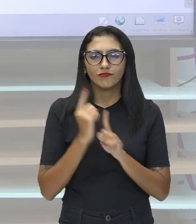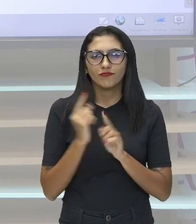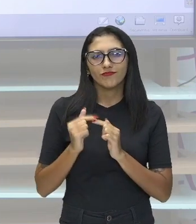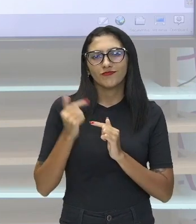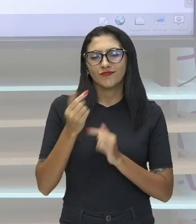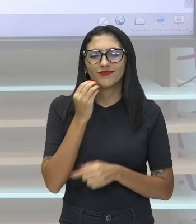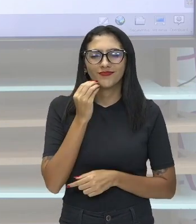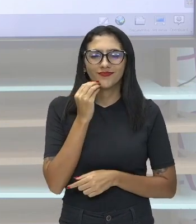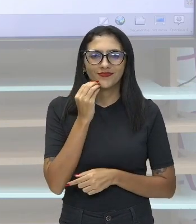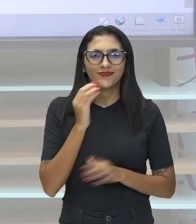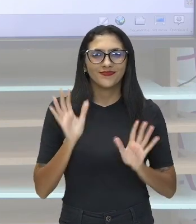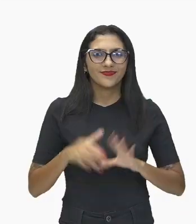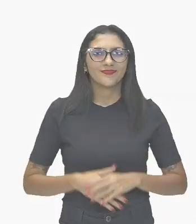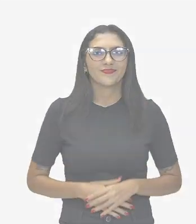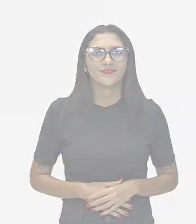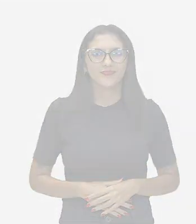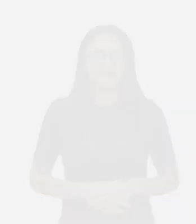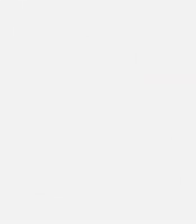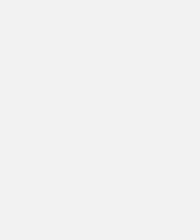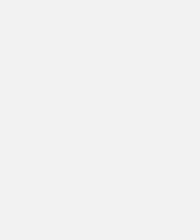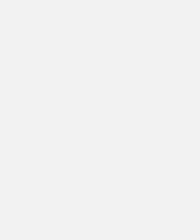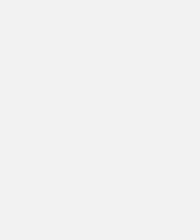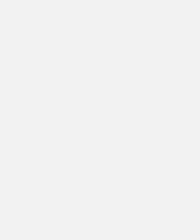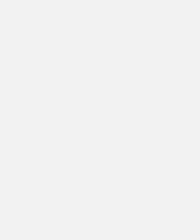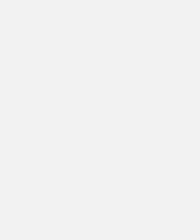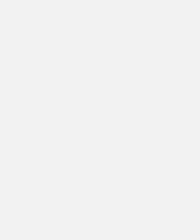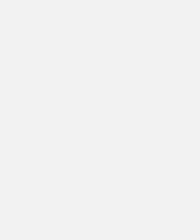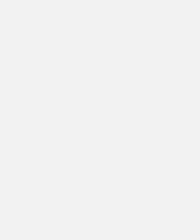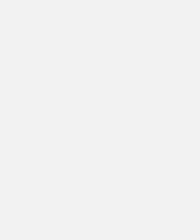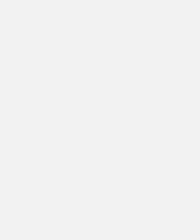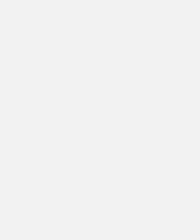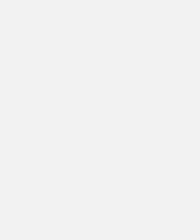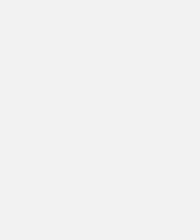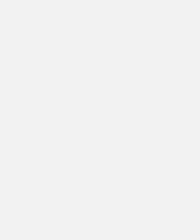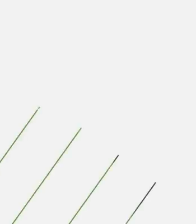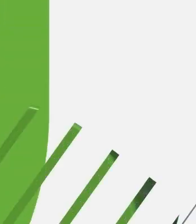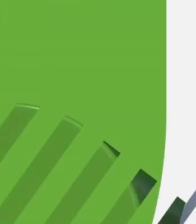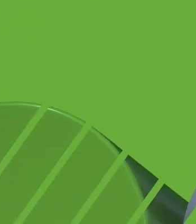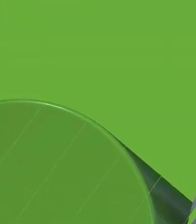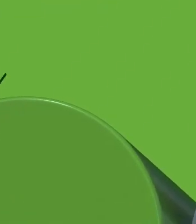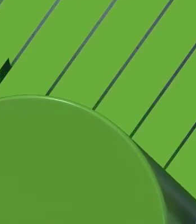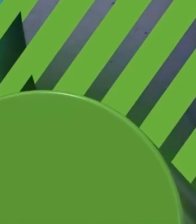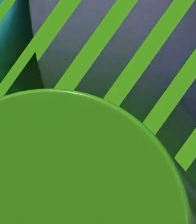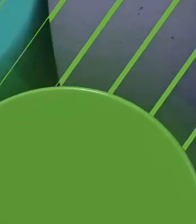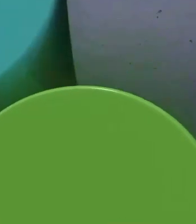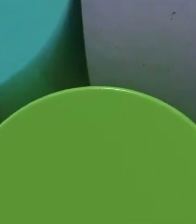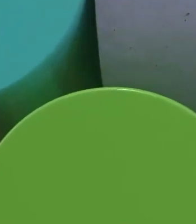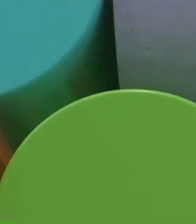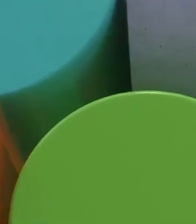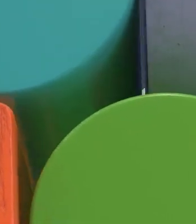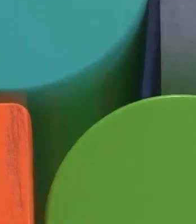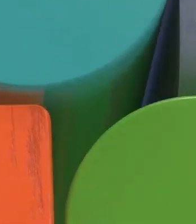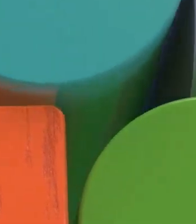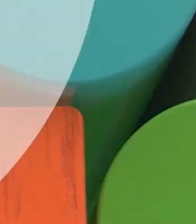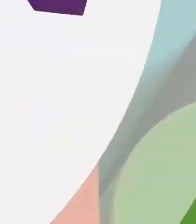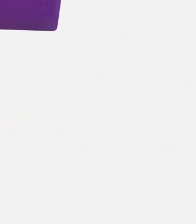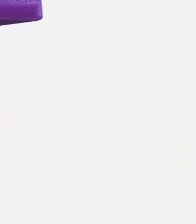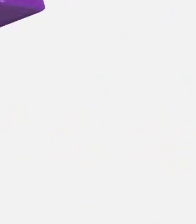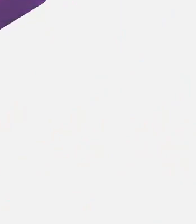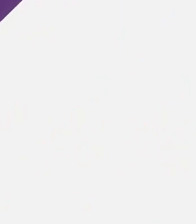de alerta, tá? Caso você, na hora que estiver fazendo ali uma prova de vestibular, uma avaliação,